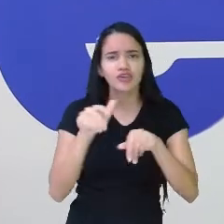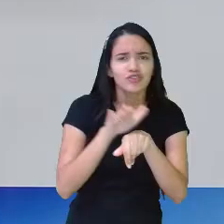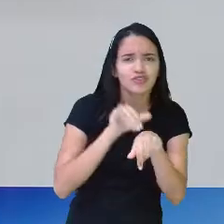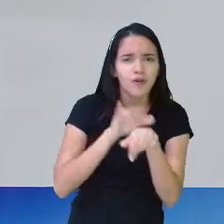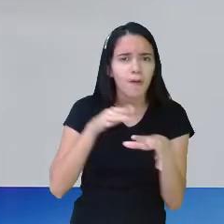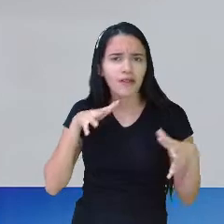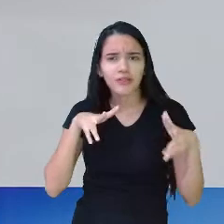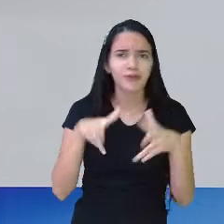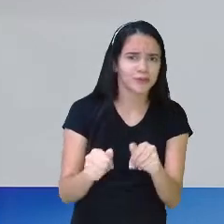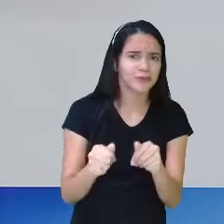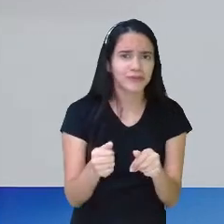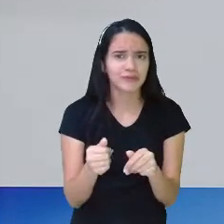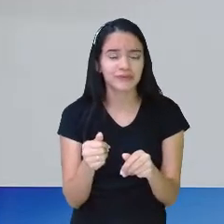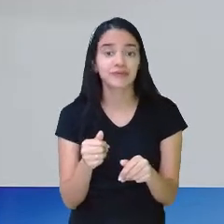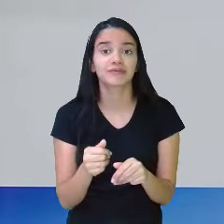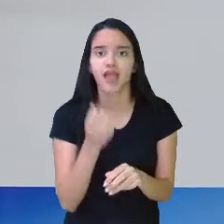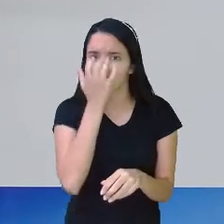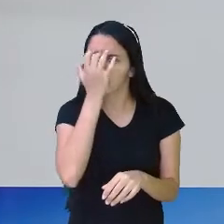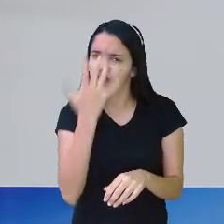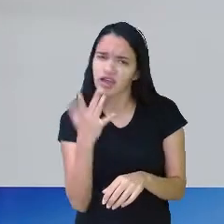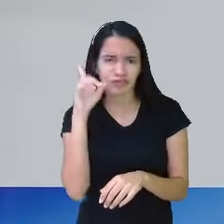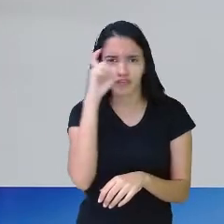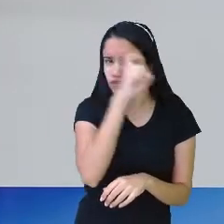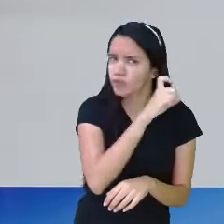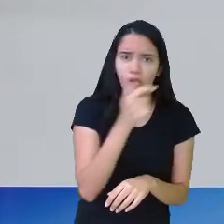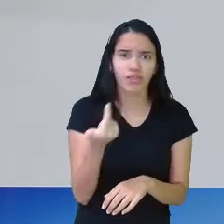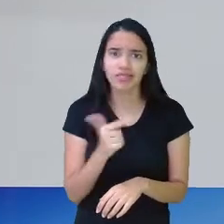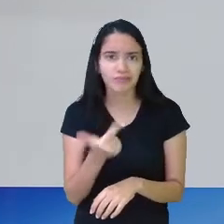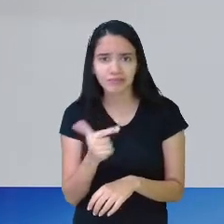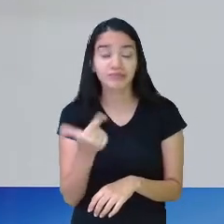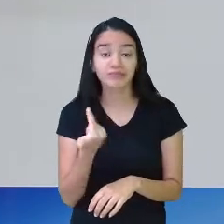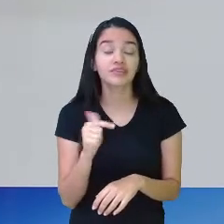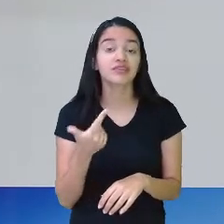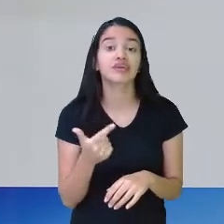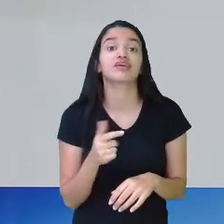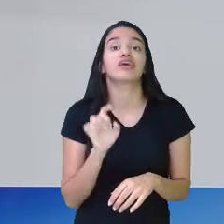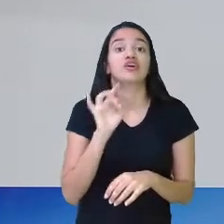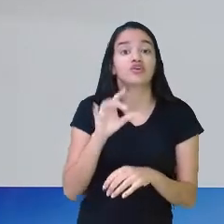isso mesmo, não dá trabalho não, tá? Não tem dificuldade nenhuma. A única dificuldade que vai